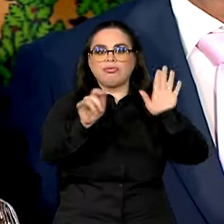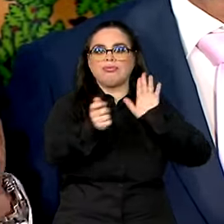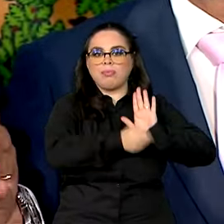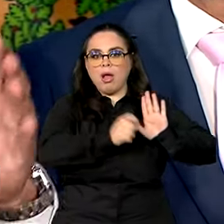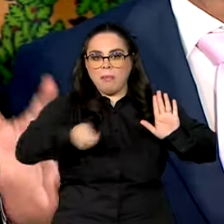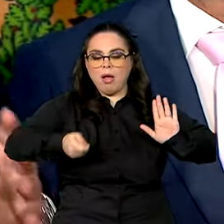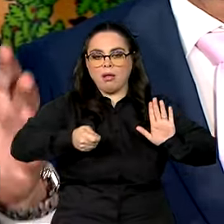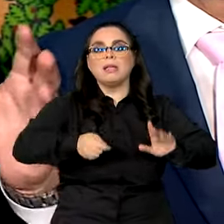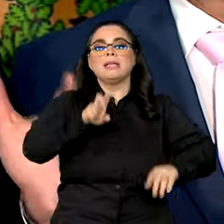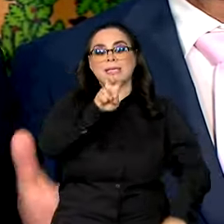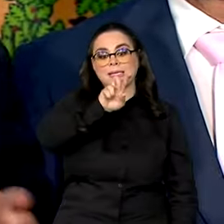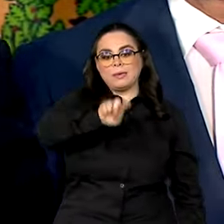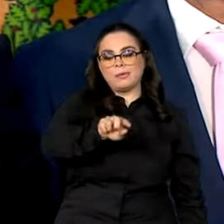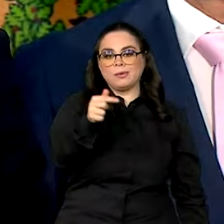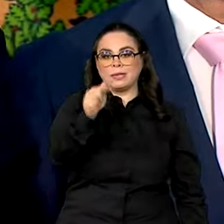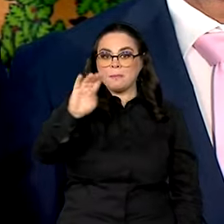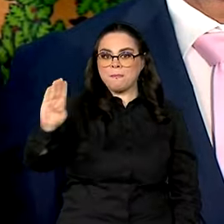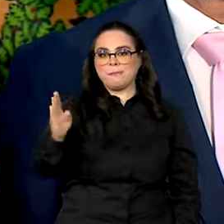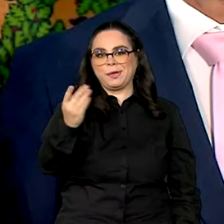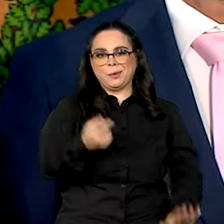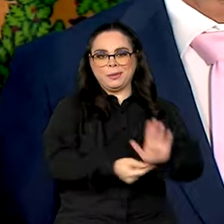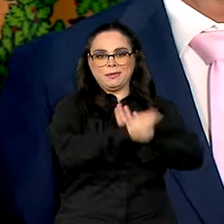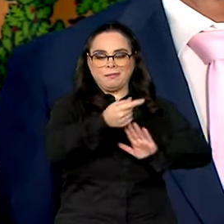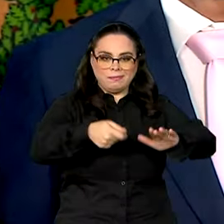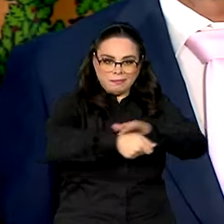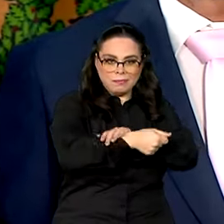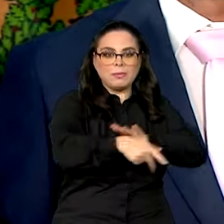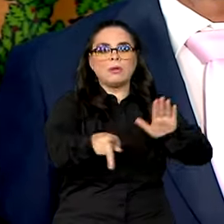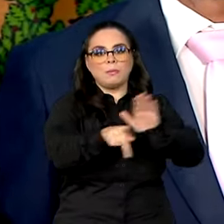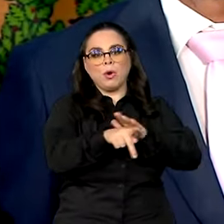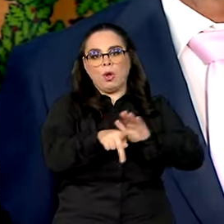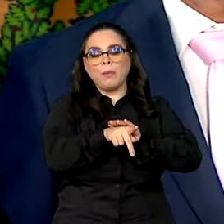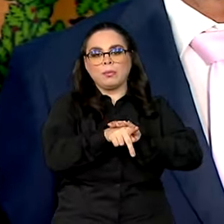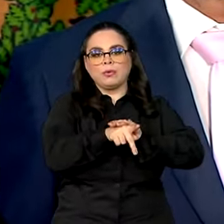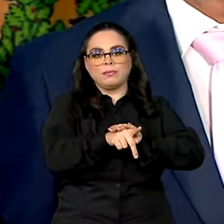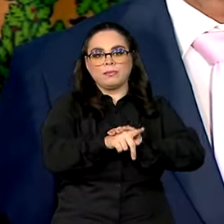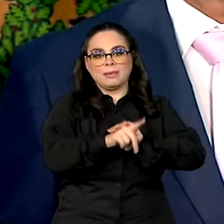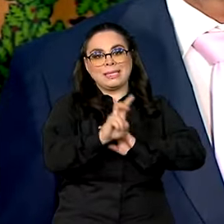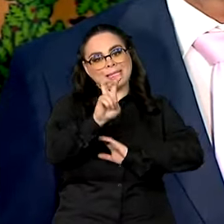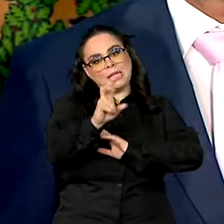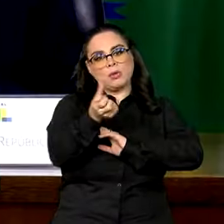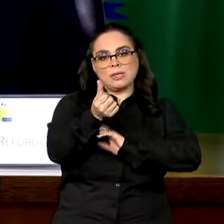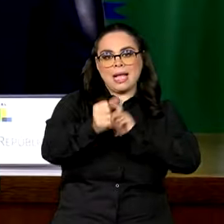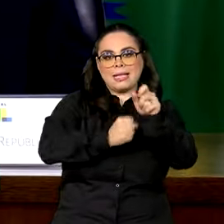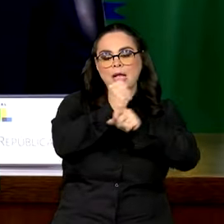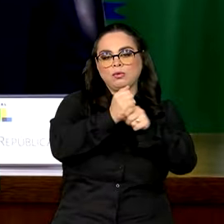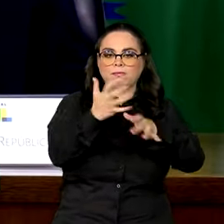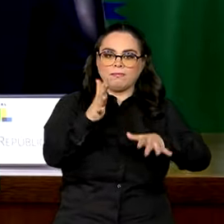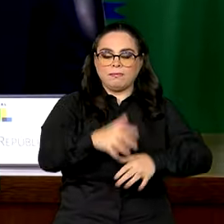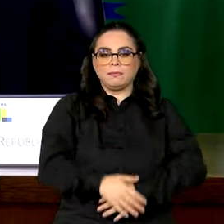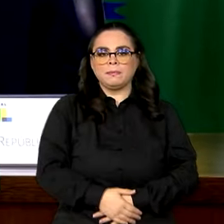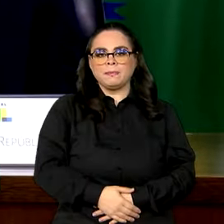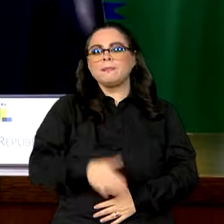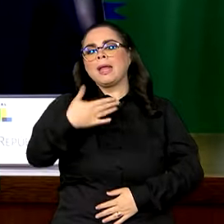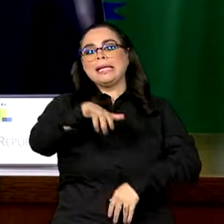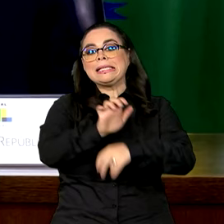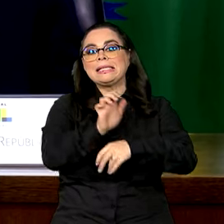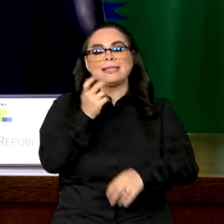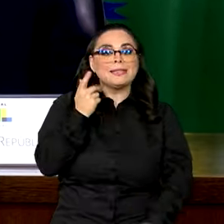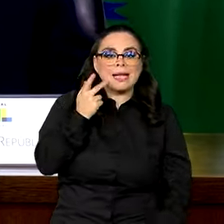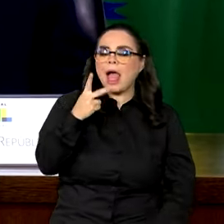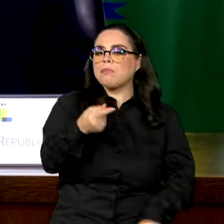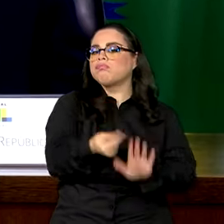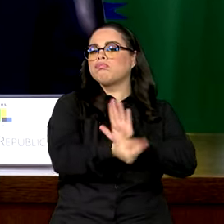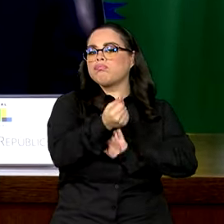mais 5,7 bilhões de investimento de CAPEX nos próximos 5, 6 anos. Já o Ceará vai receber 1